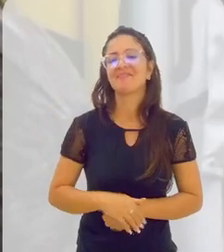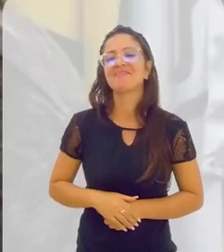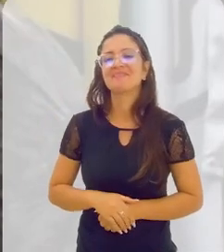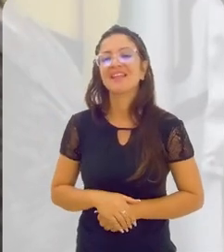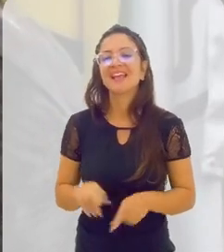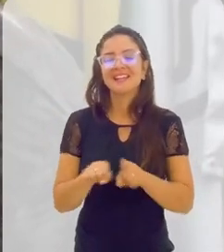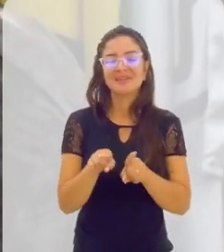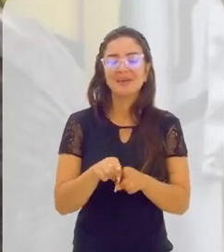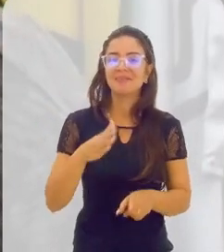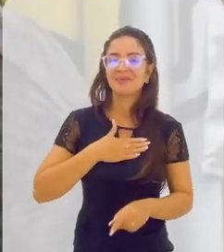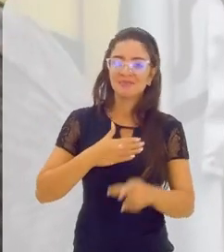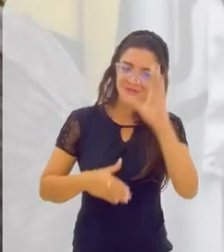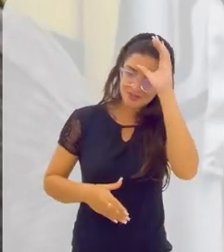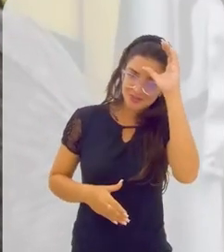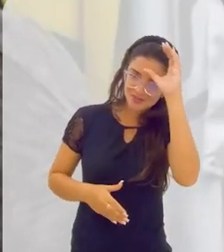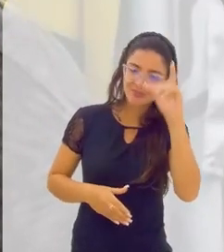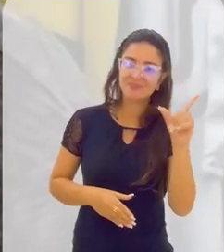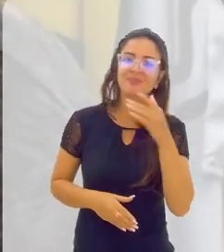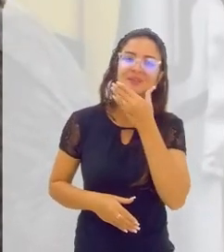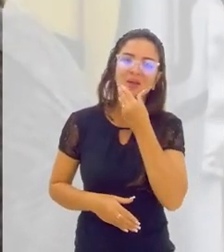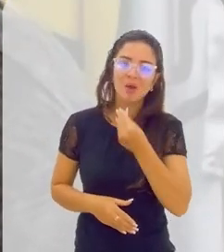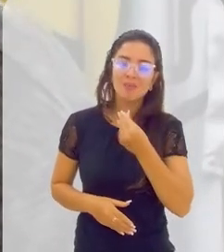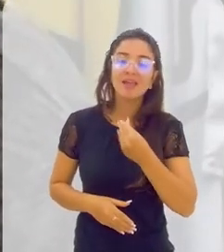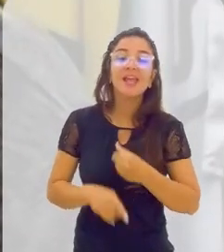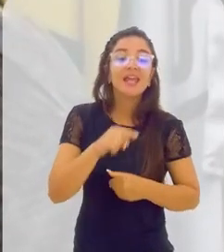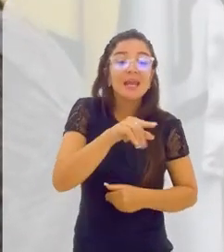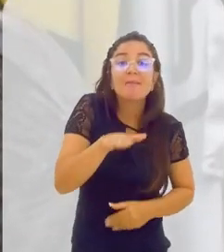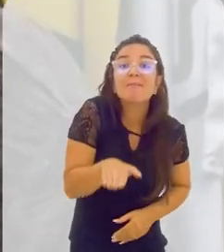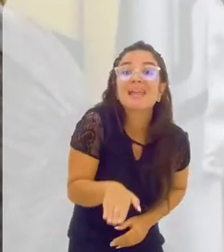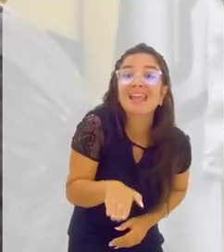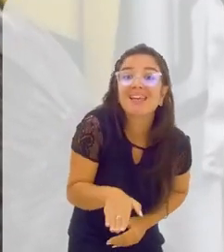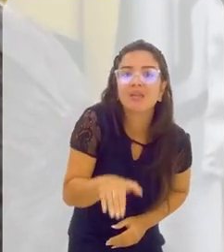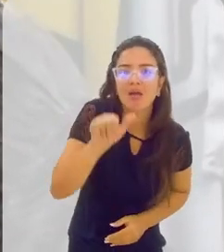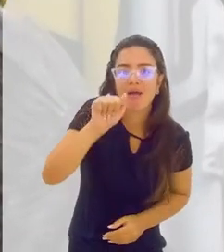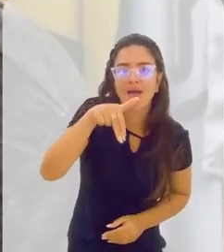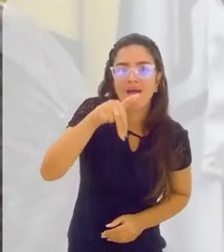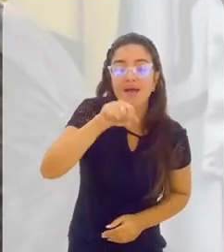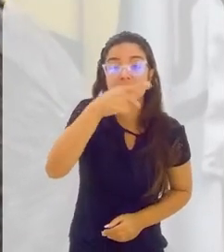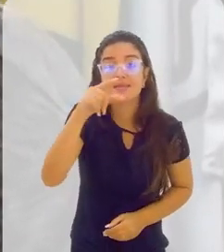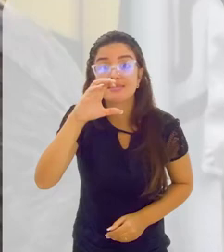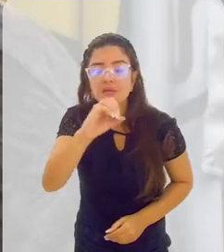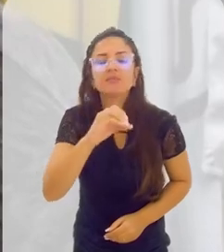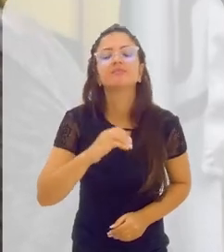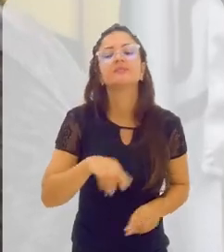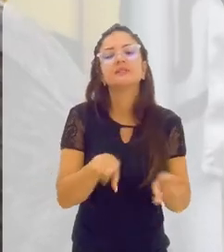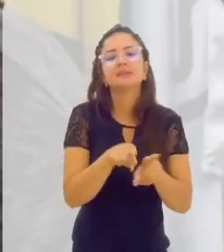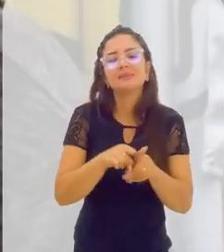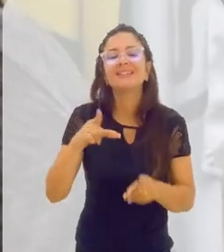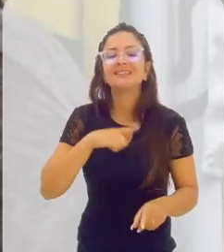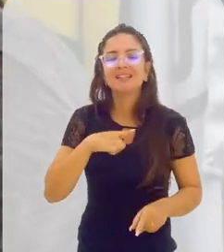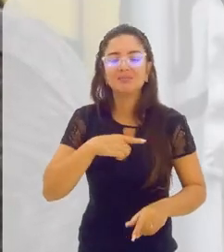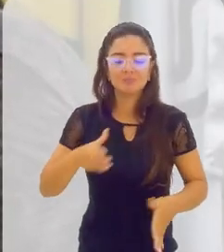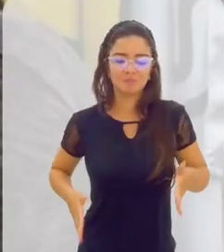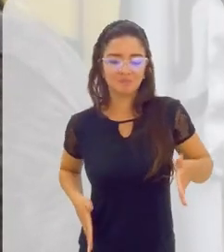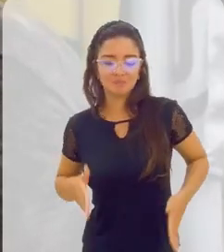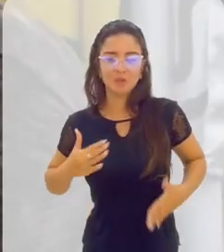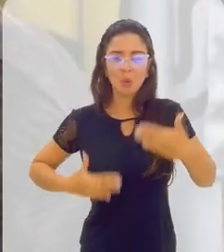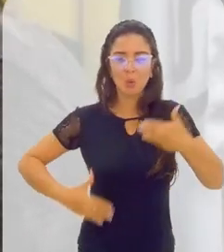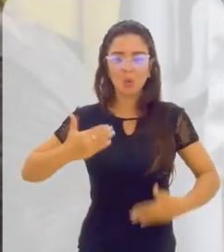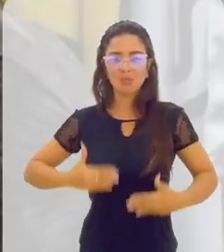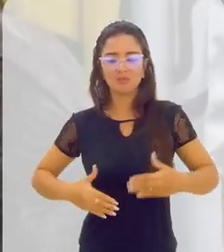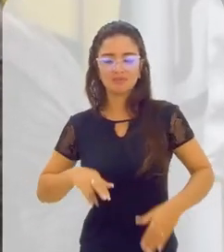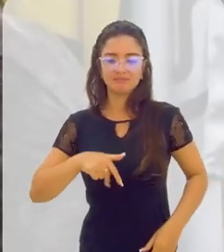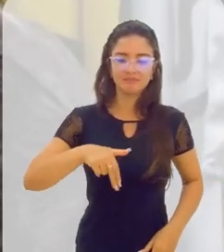era o filho que a minha mãe e meu tio Meu tio era não e tinha uma série de dificuldades motoras ele